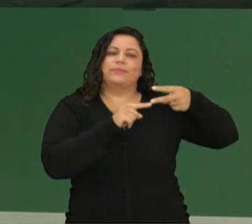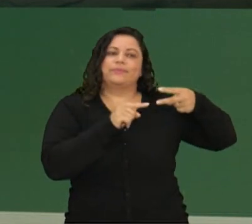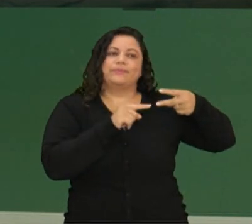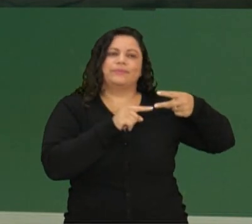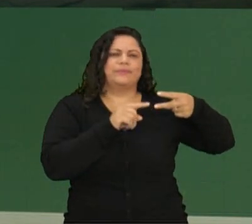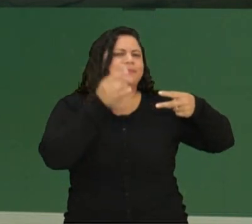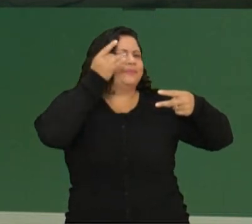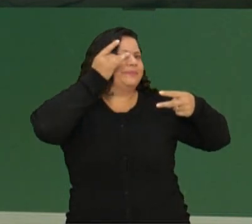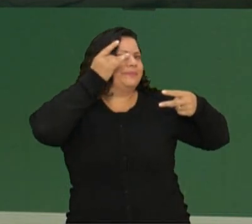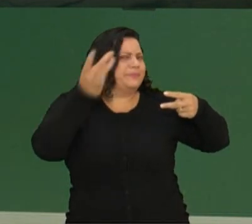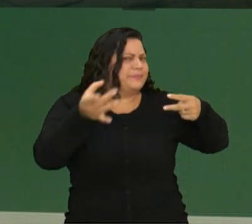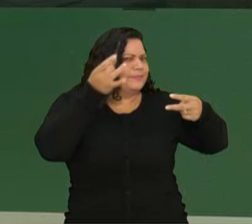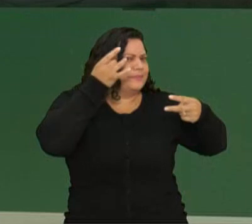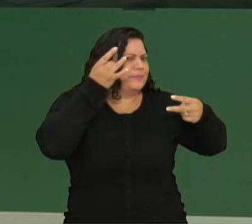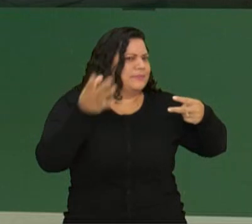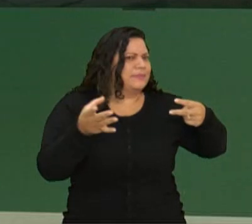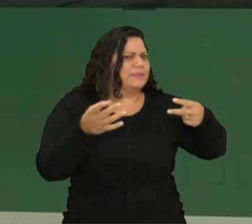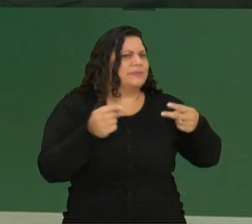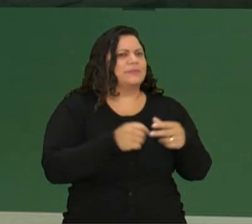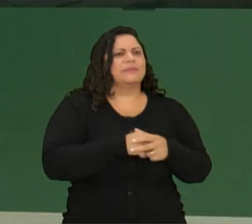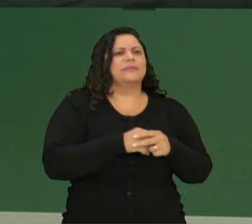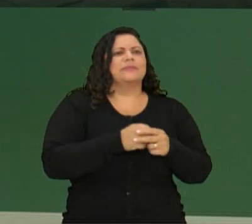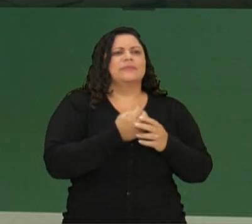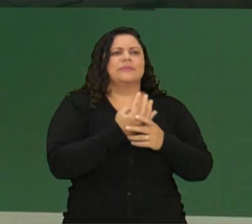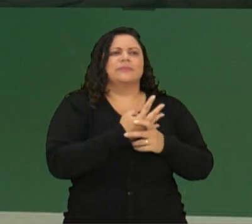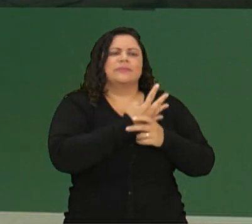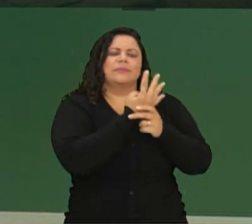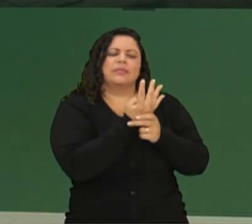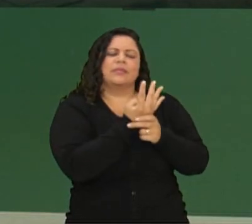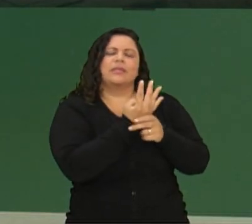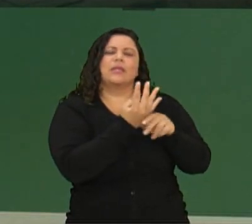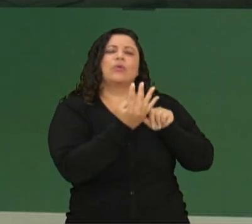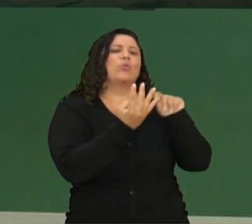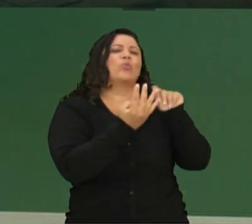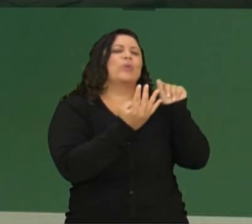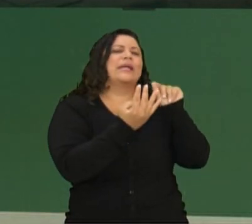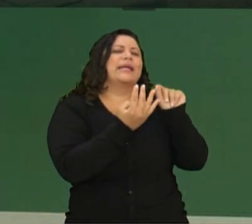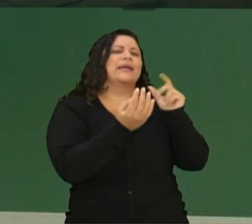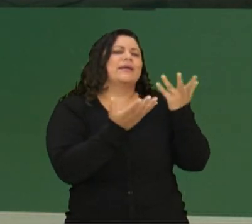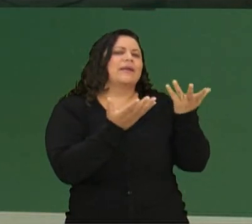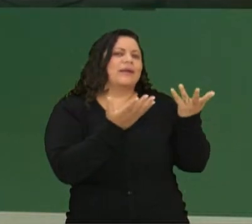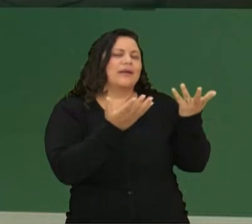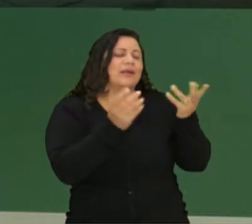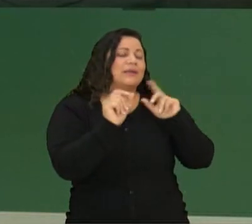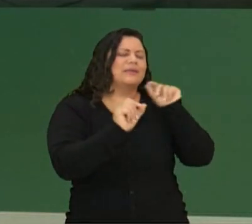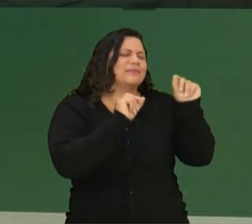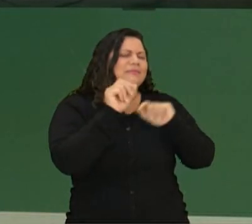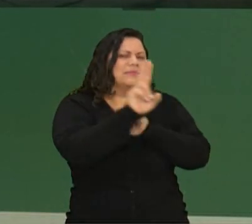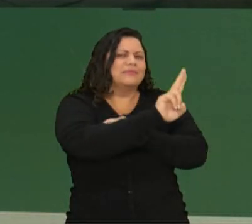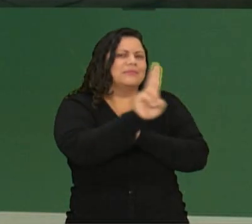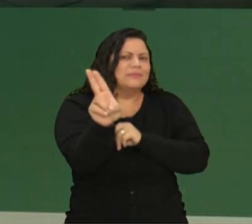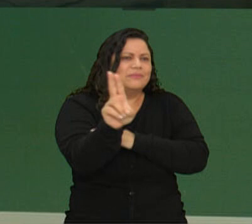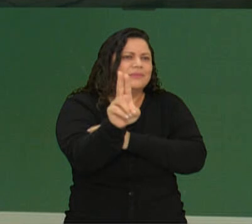2 tá fácil, né? Olha só, aqui atrás. O que é isso? Que estrutura é essa? Como que é o